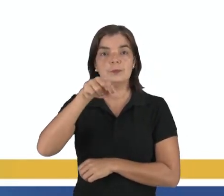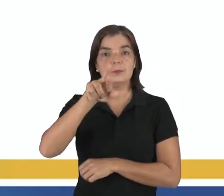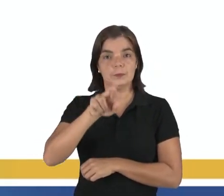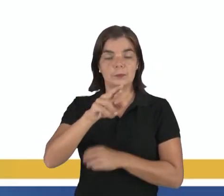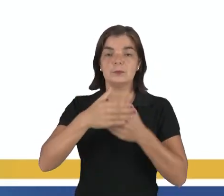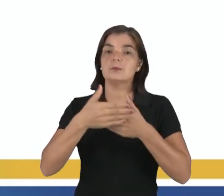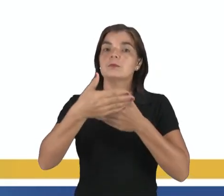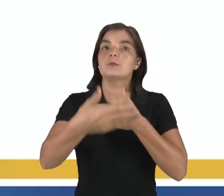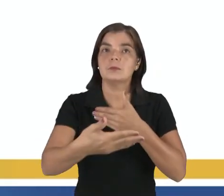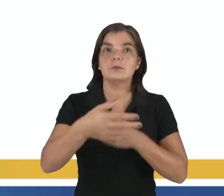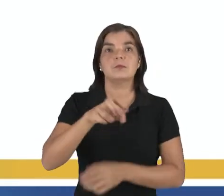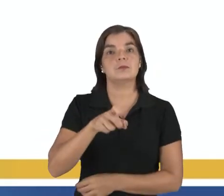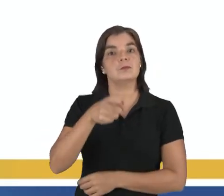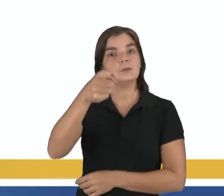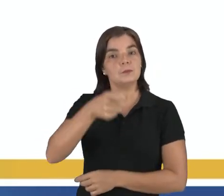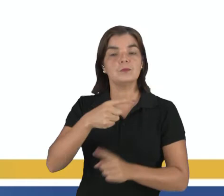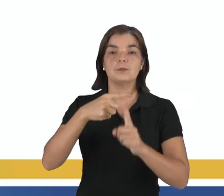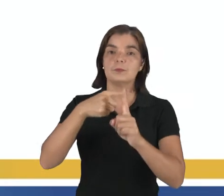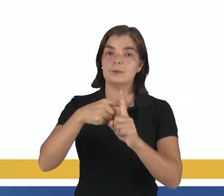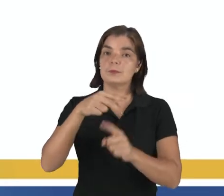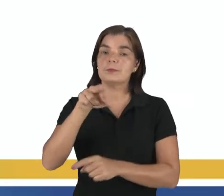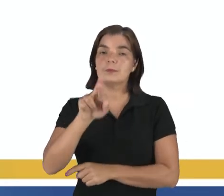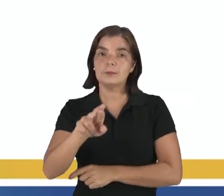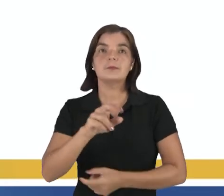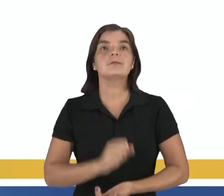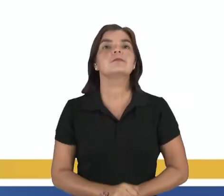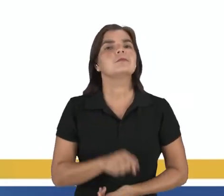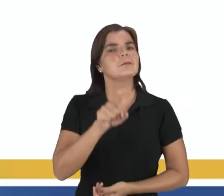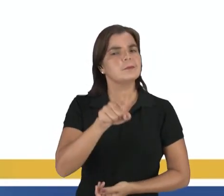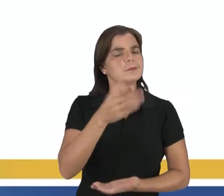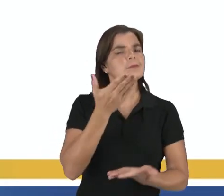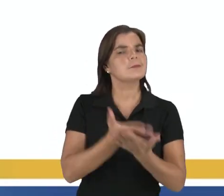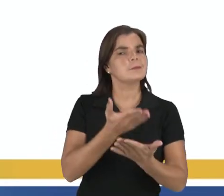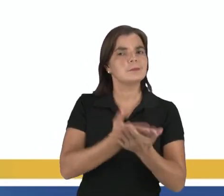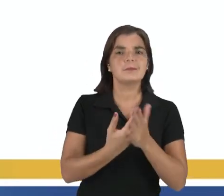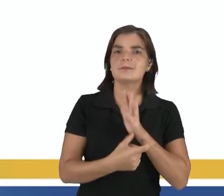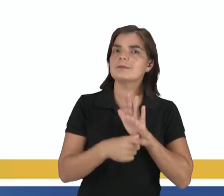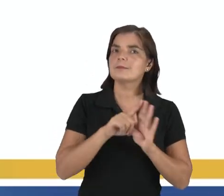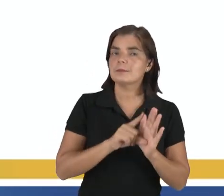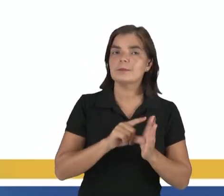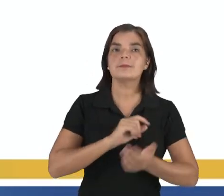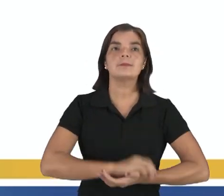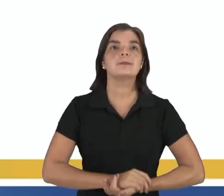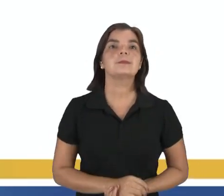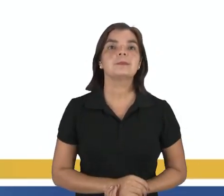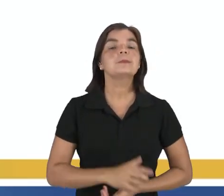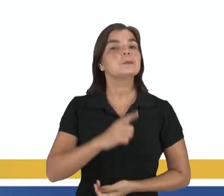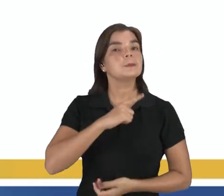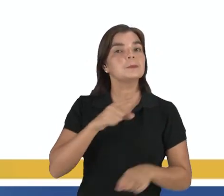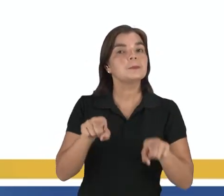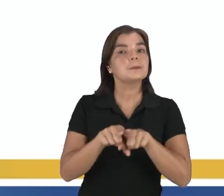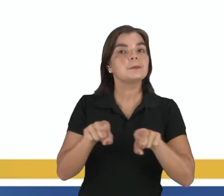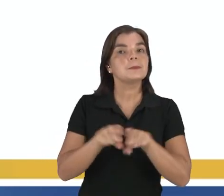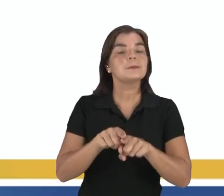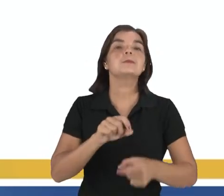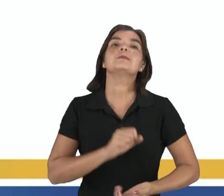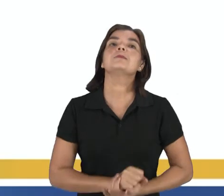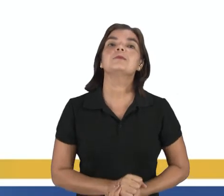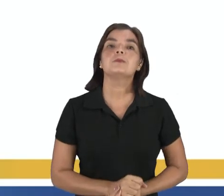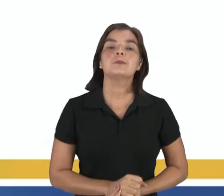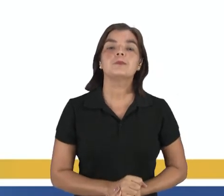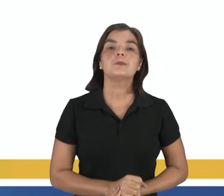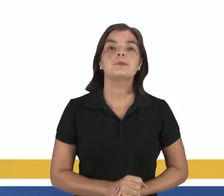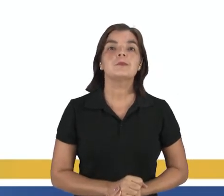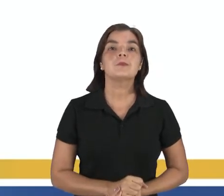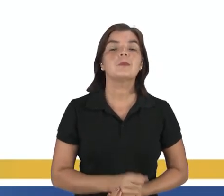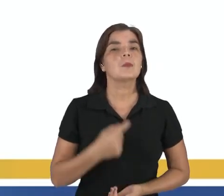um sucessor, que é o x mais r. Isso vocês já estudaram anteriormente. Nós temos também